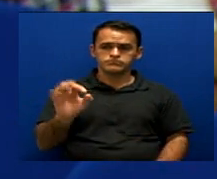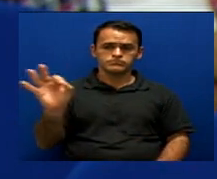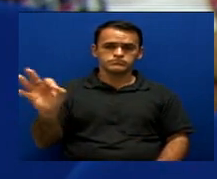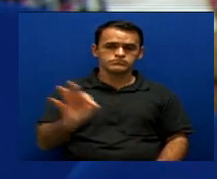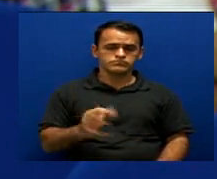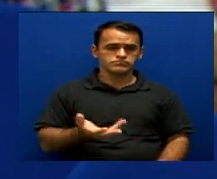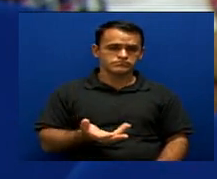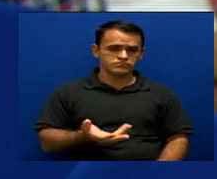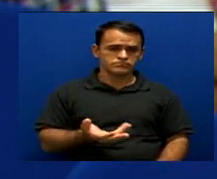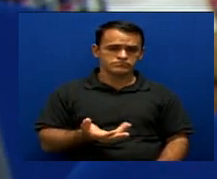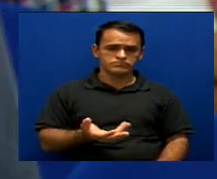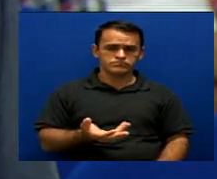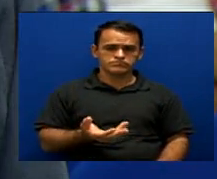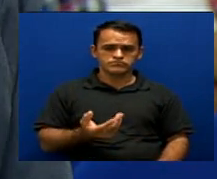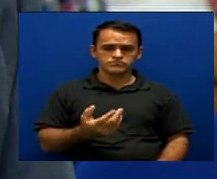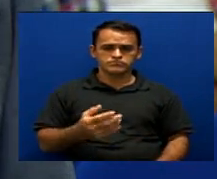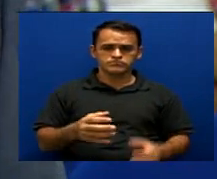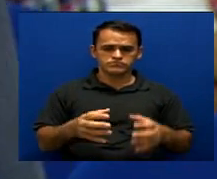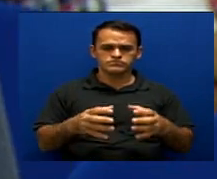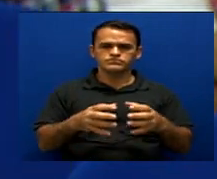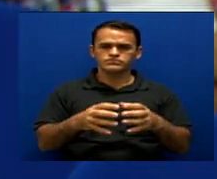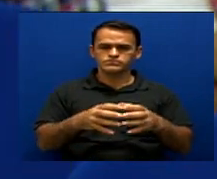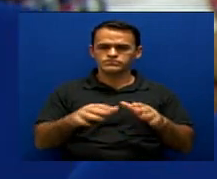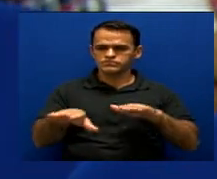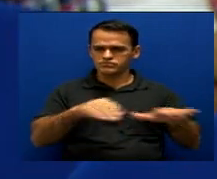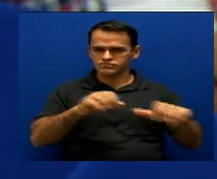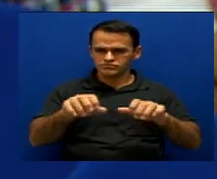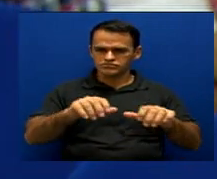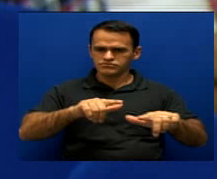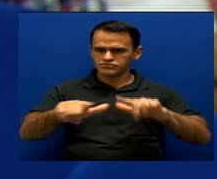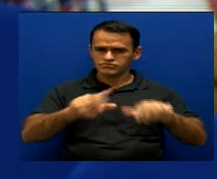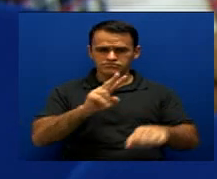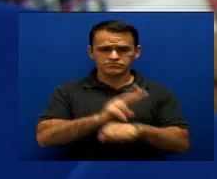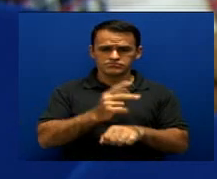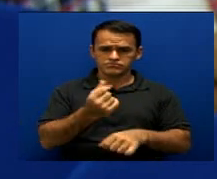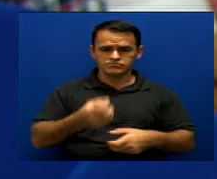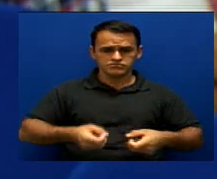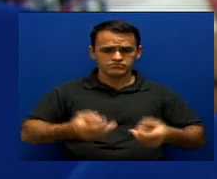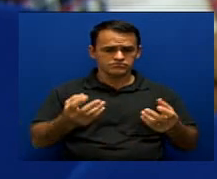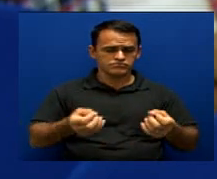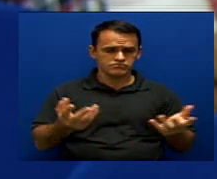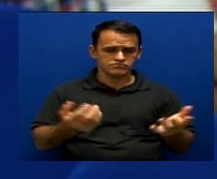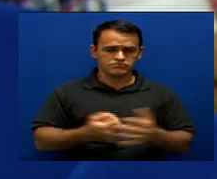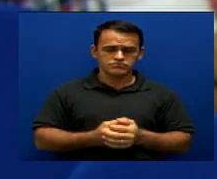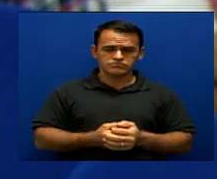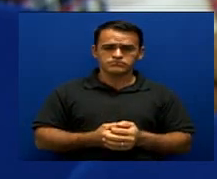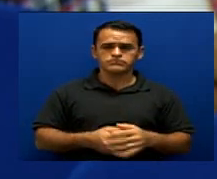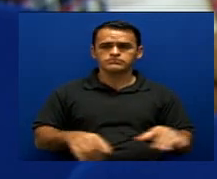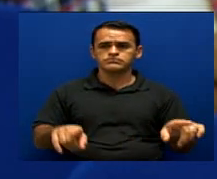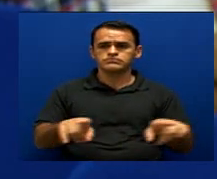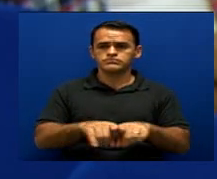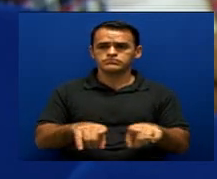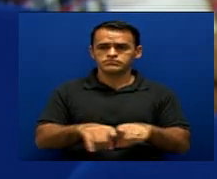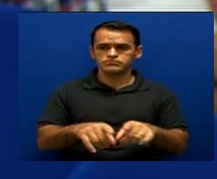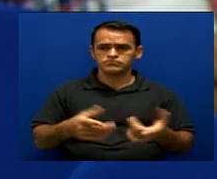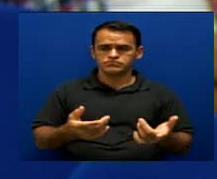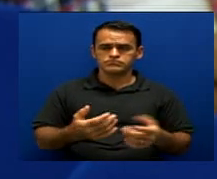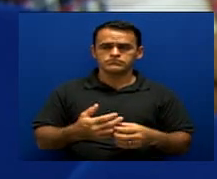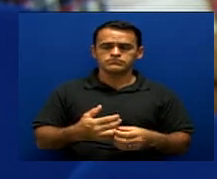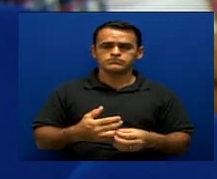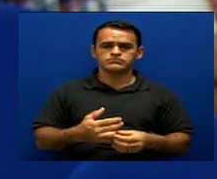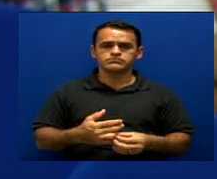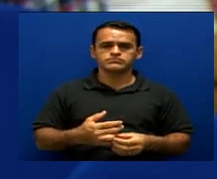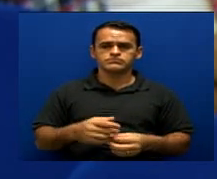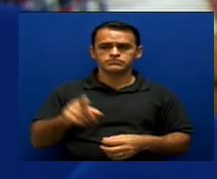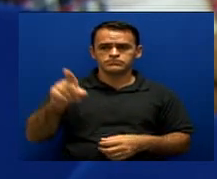dessa criação de cada policlínica então queria colocar isso daí sem dizer o processo a defesa que